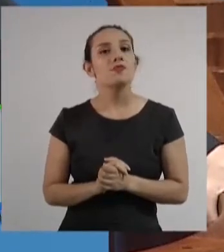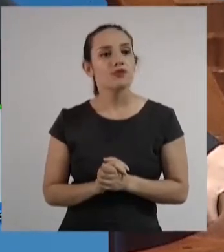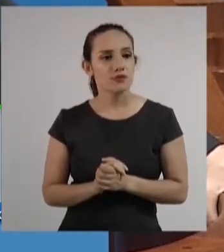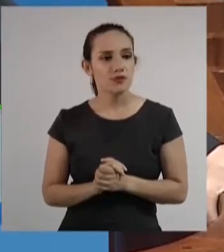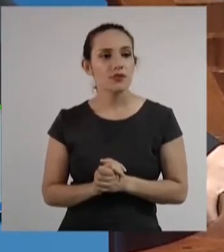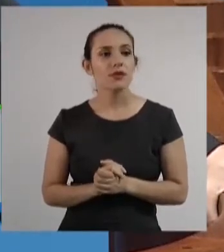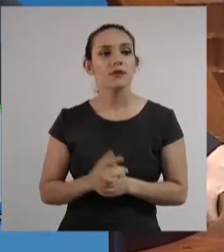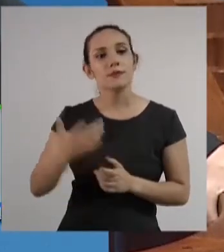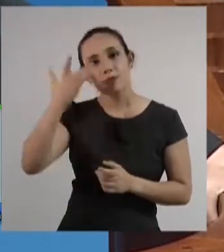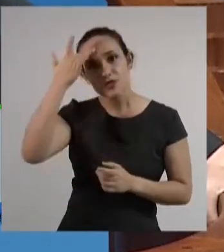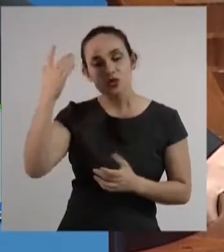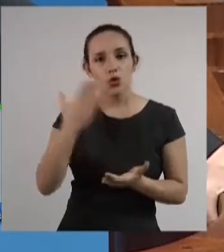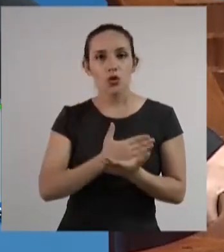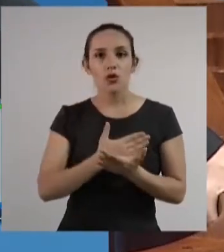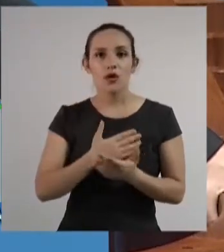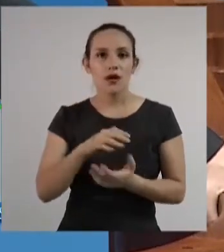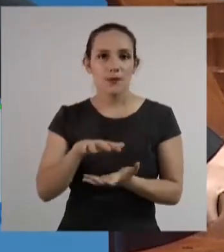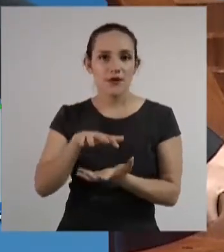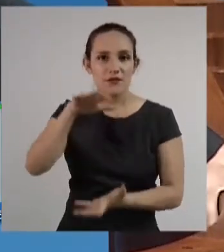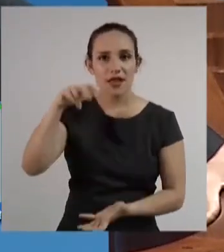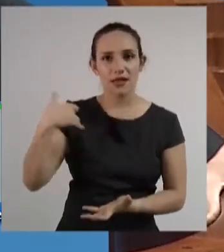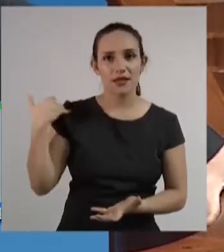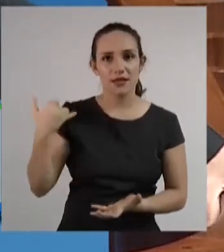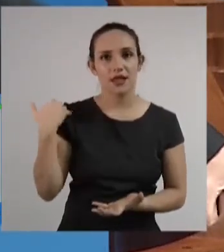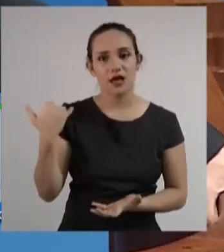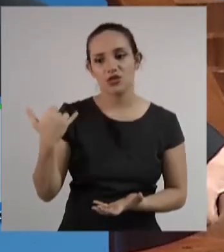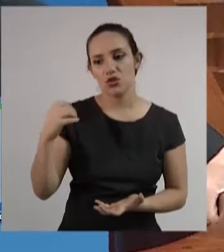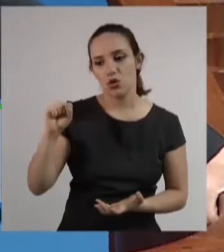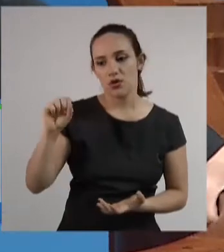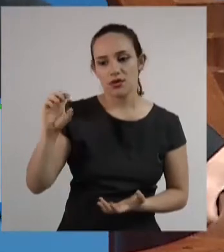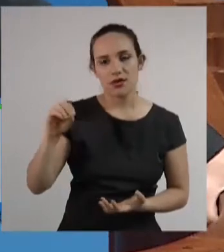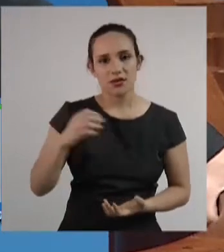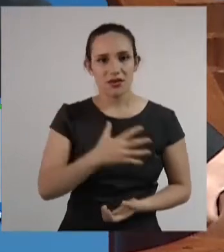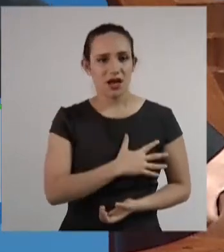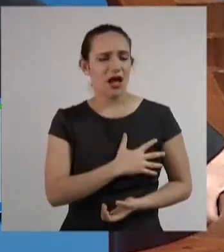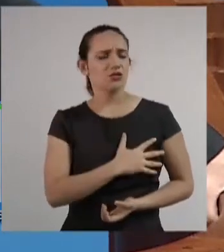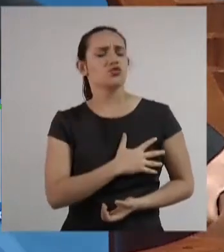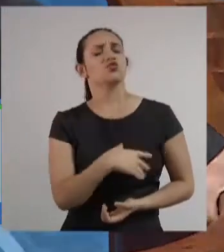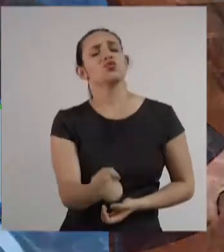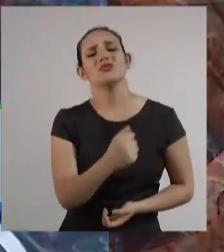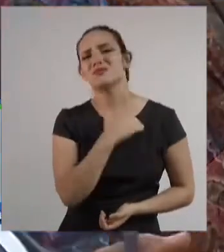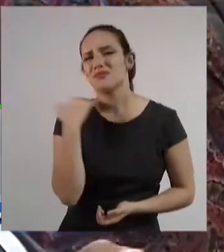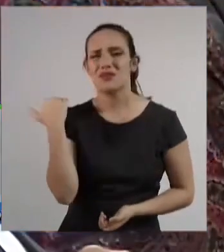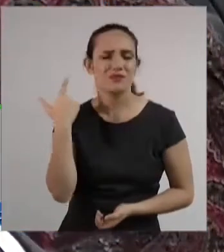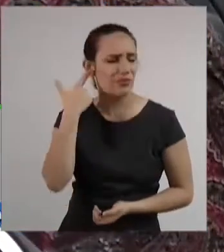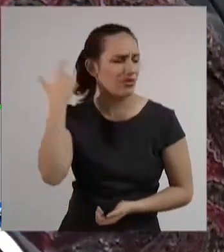de pessoas idosas, acima de 80 anos. É um negócio assustador.